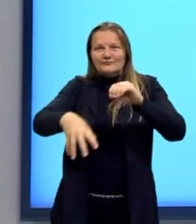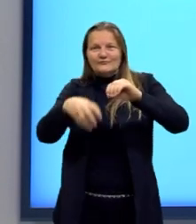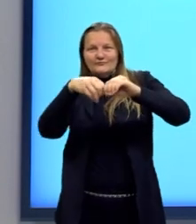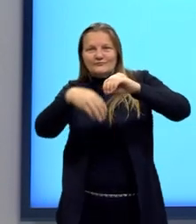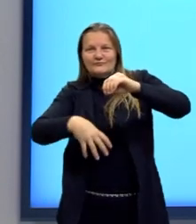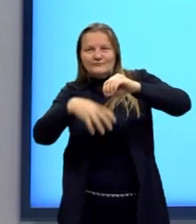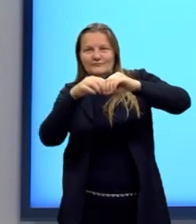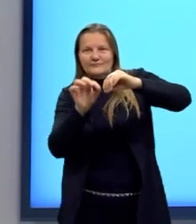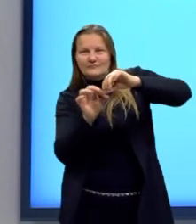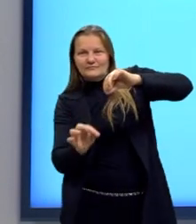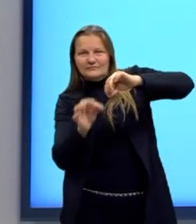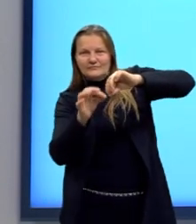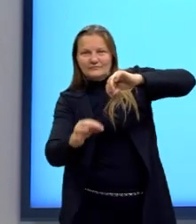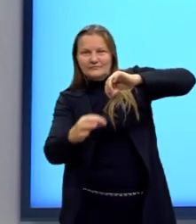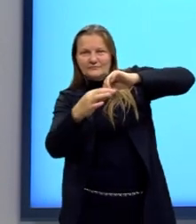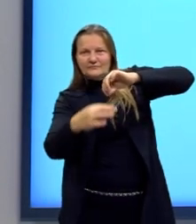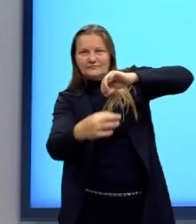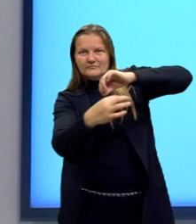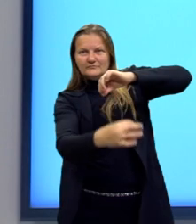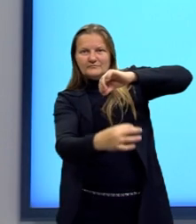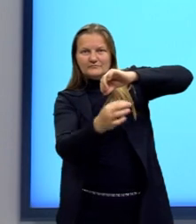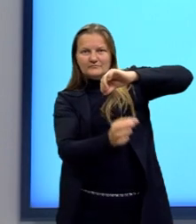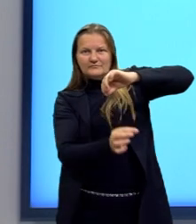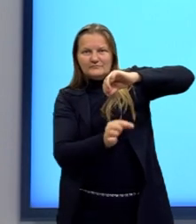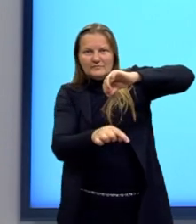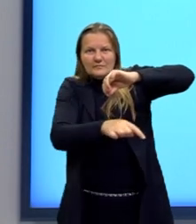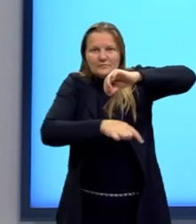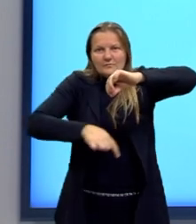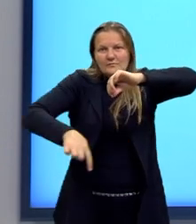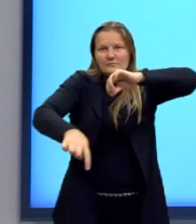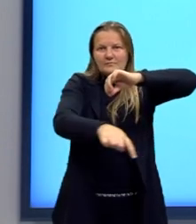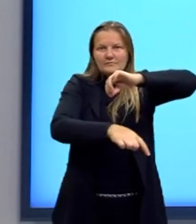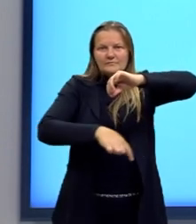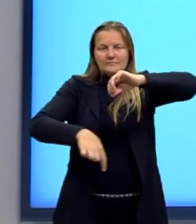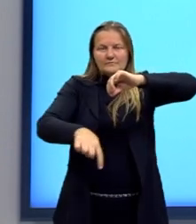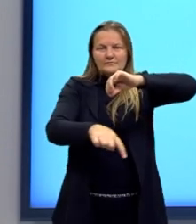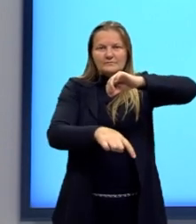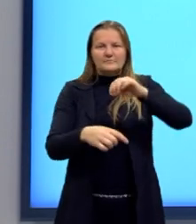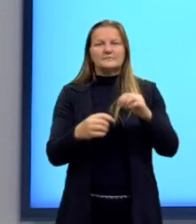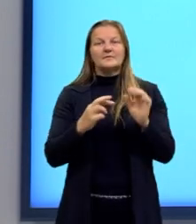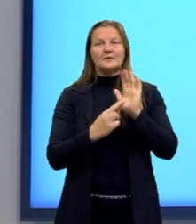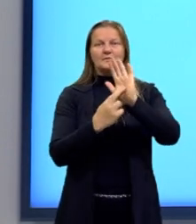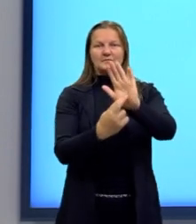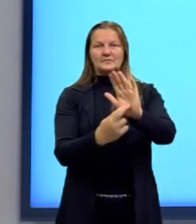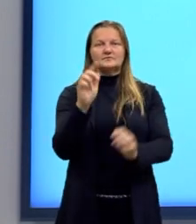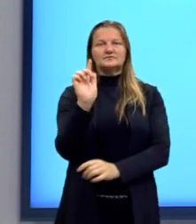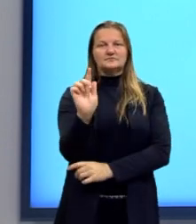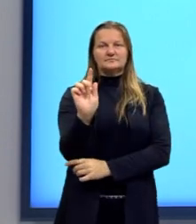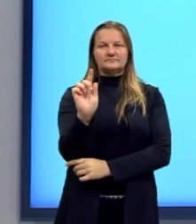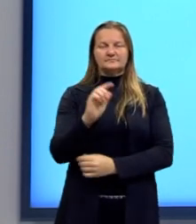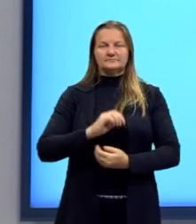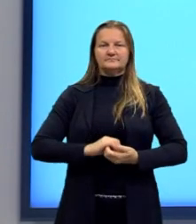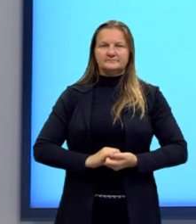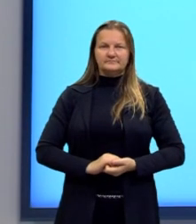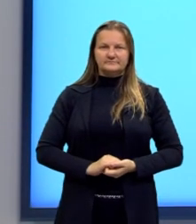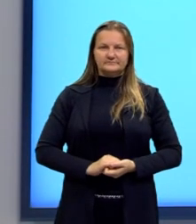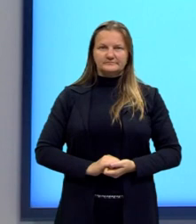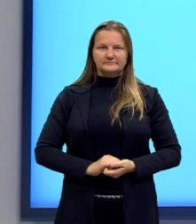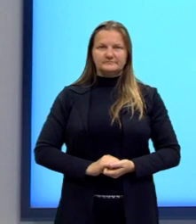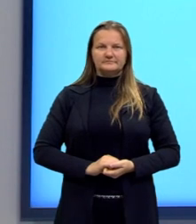geratrizes em um cone tá então ali na figura nós temos uma das geratrizes representadas por G